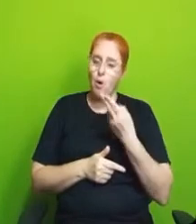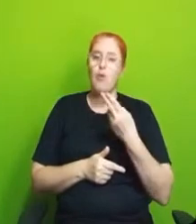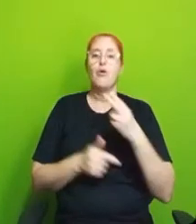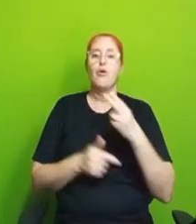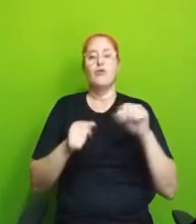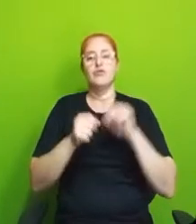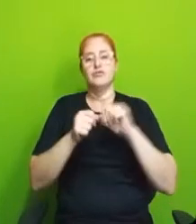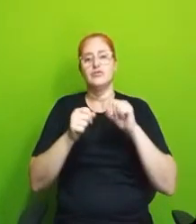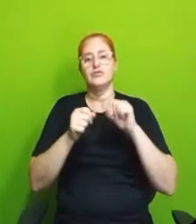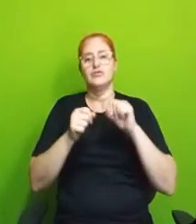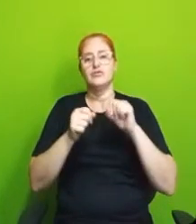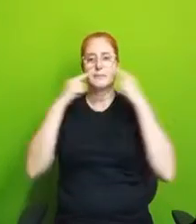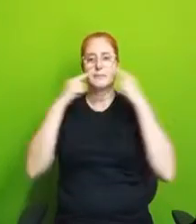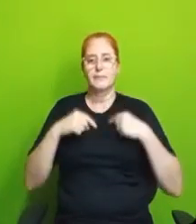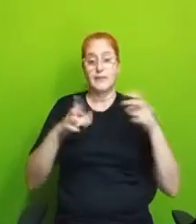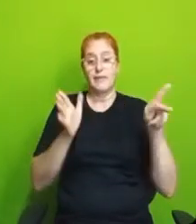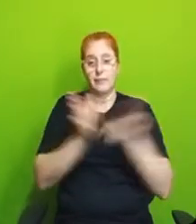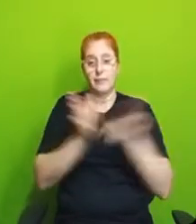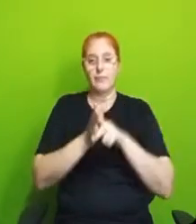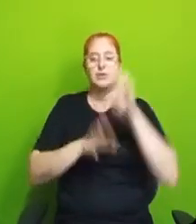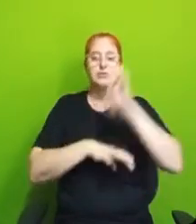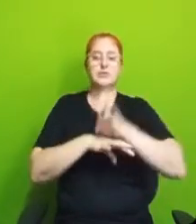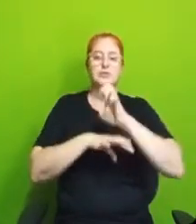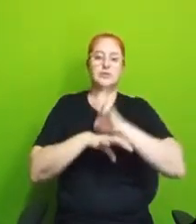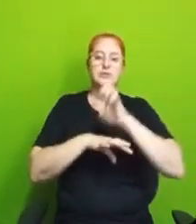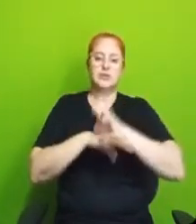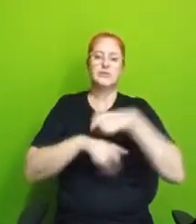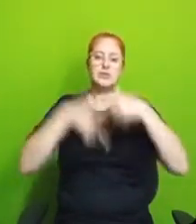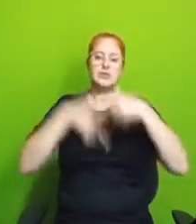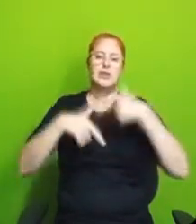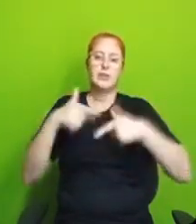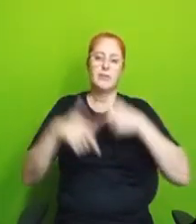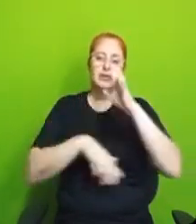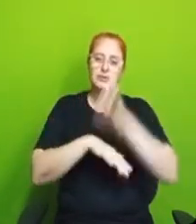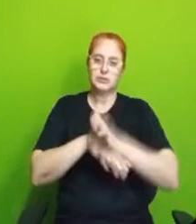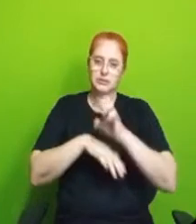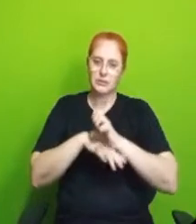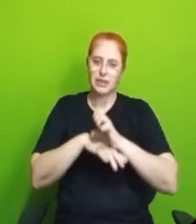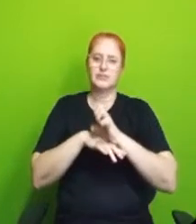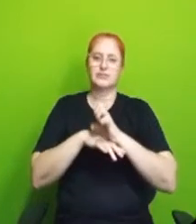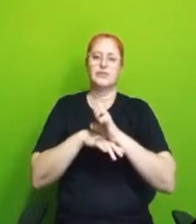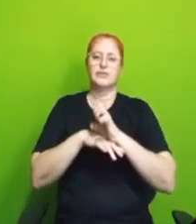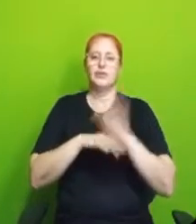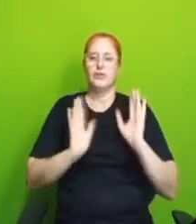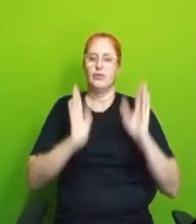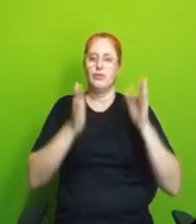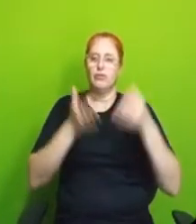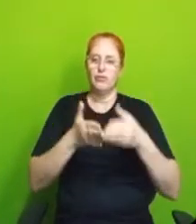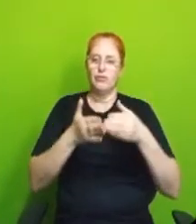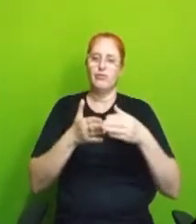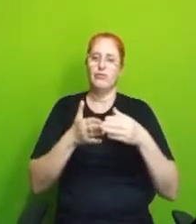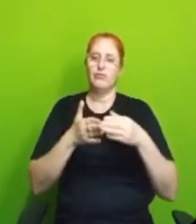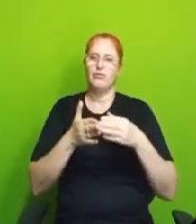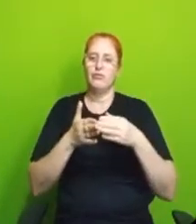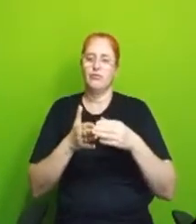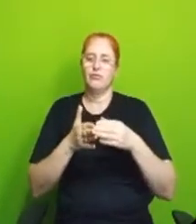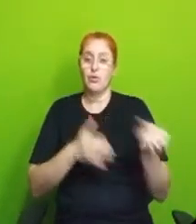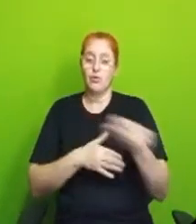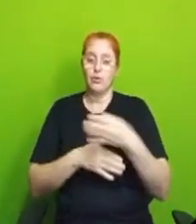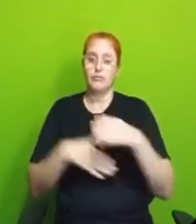própria estruturação da ação do Estado, ainda que com um viés meio moderno, né? Então, parte disso,